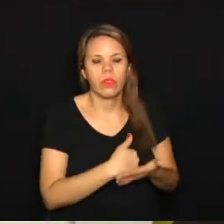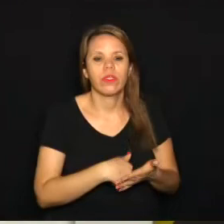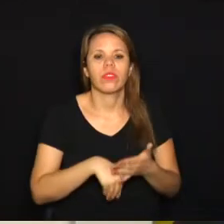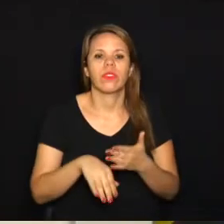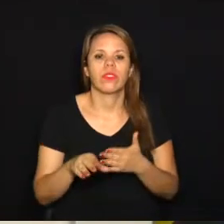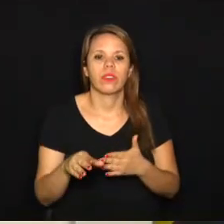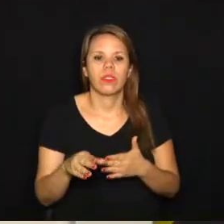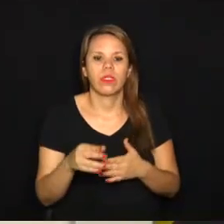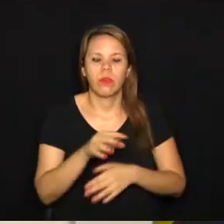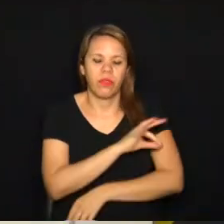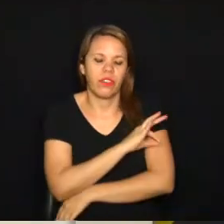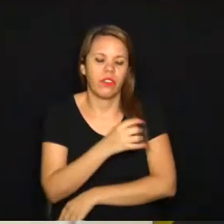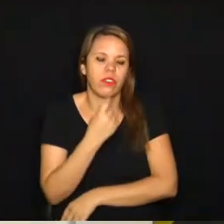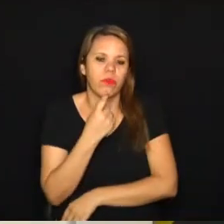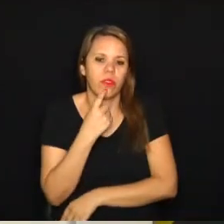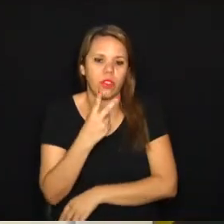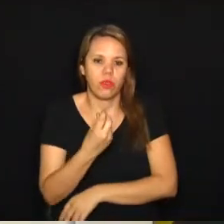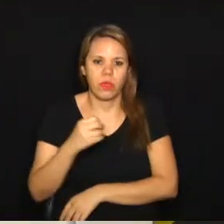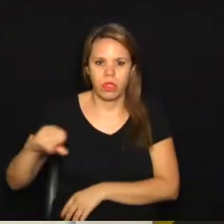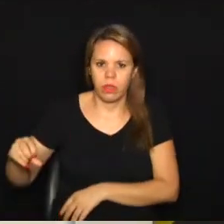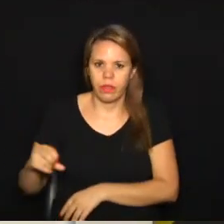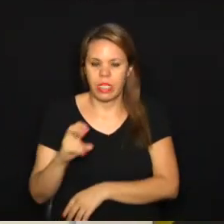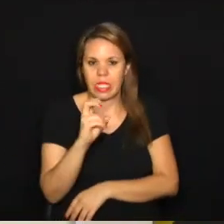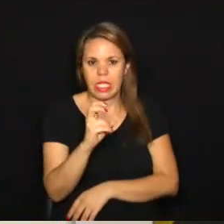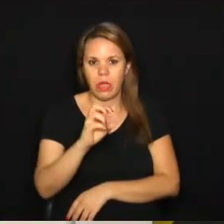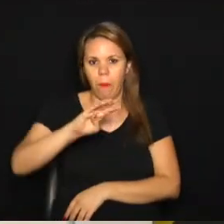2019 foram de